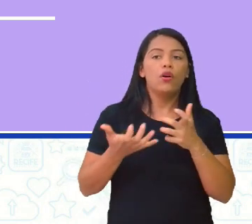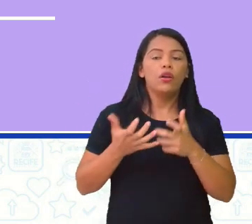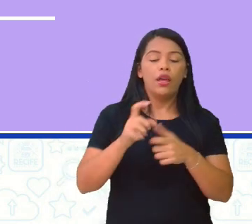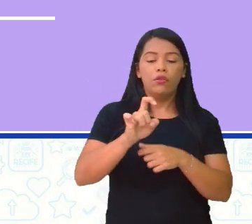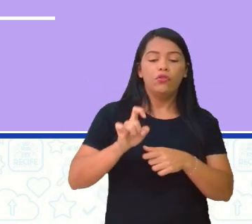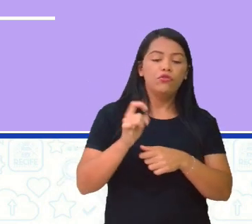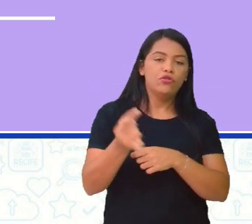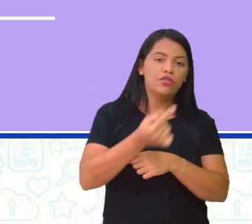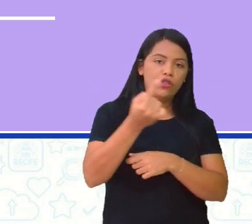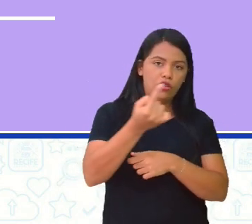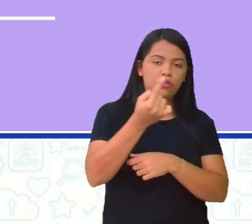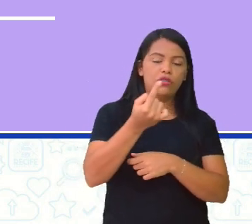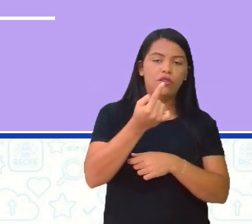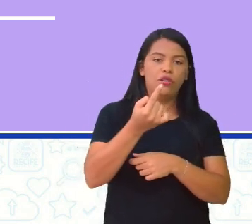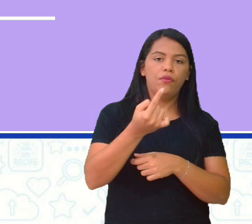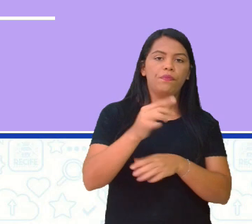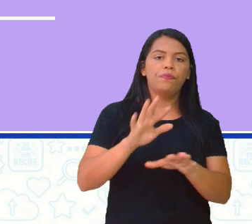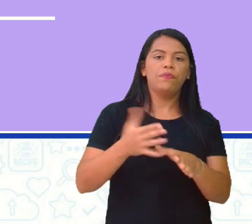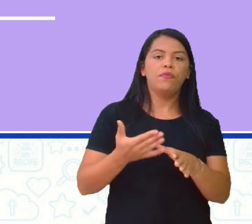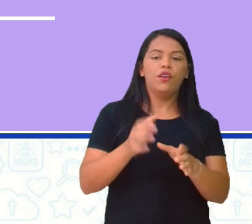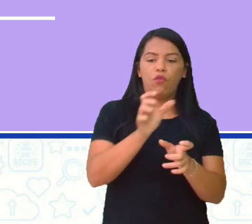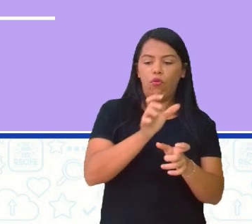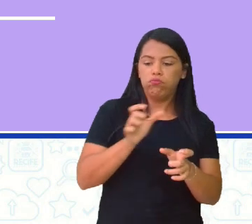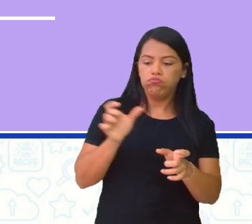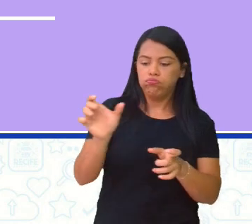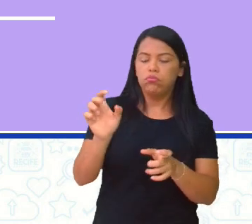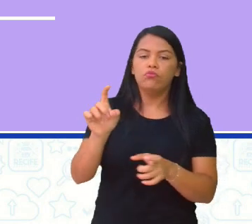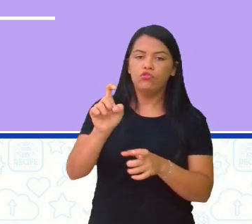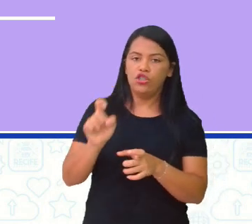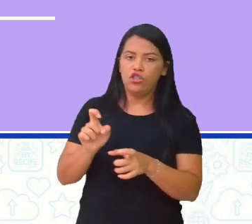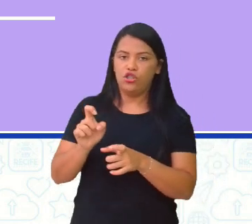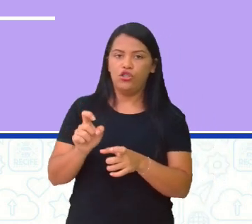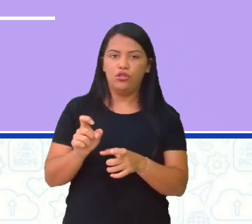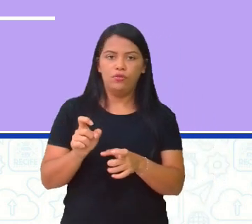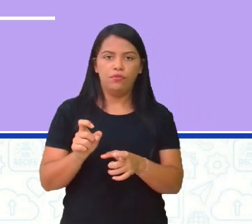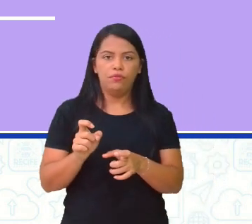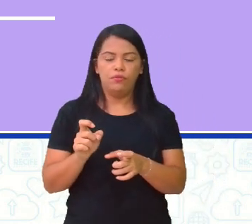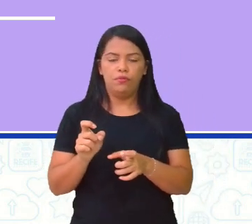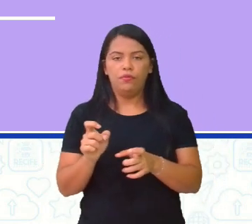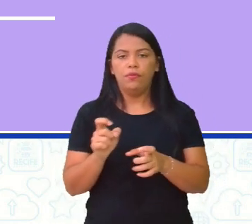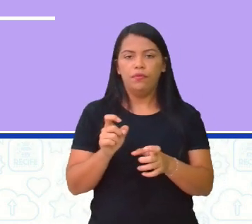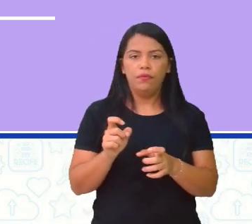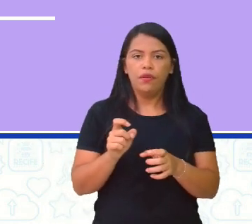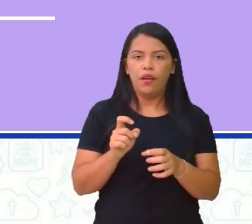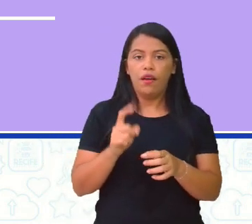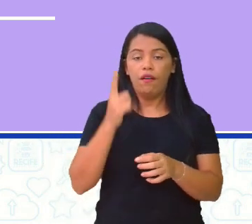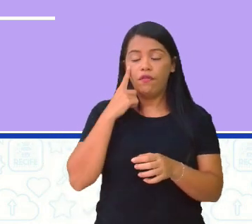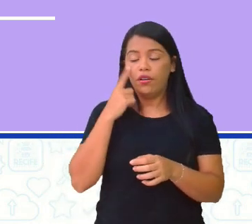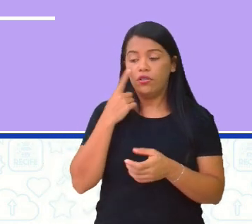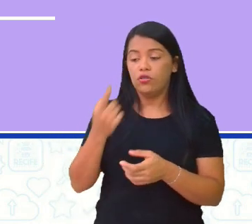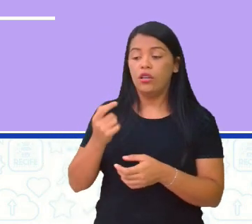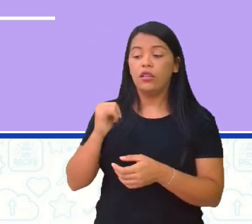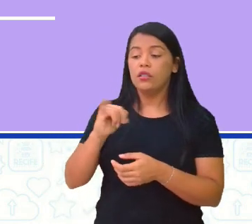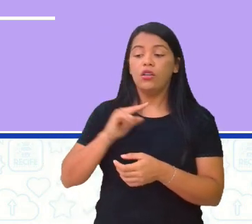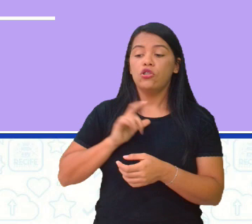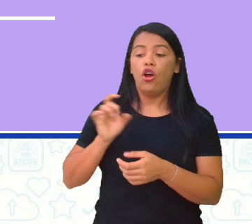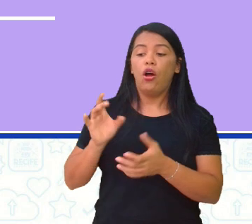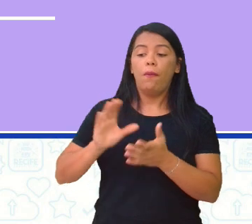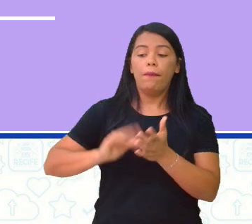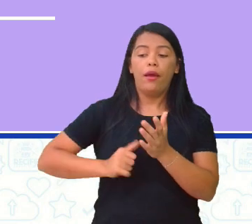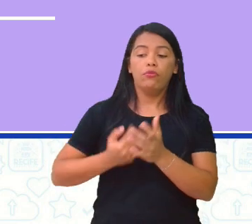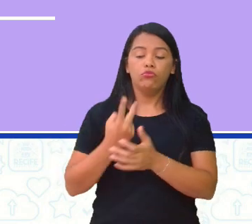sozinho. Não é isso? Eu vou isolar o x. Ora, se eu só tiro